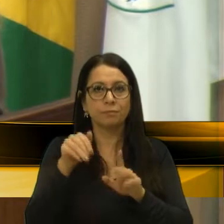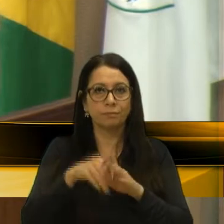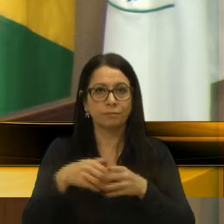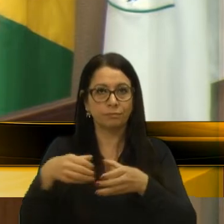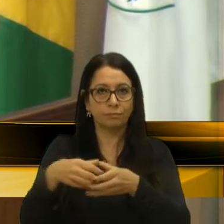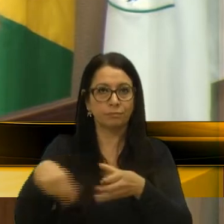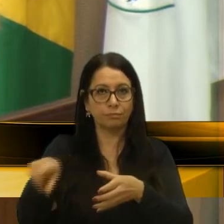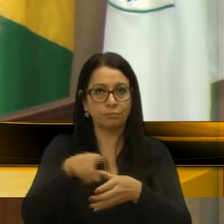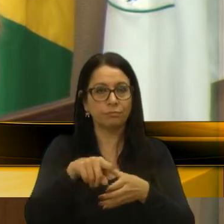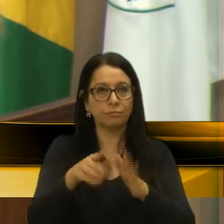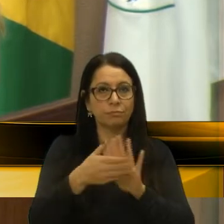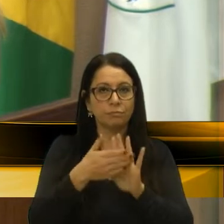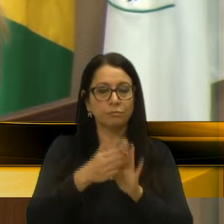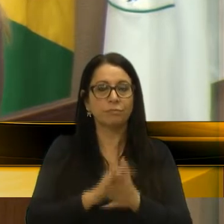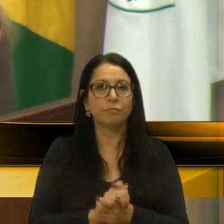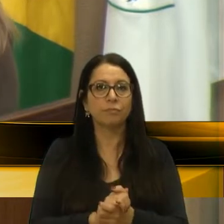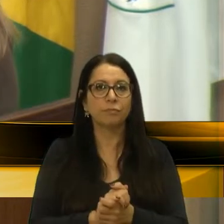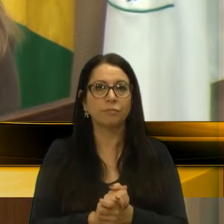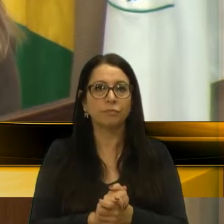pacote.